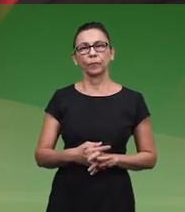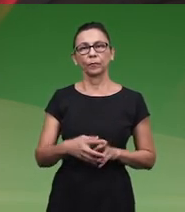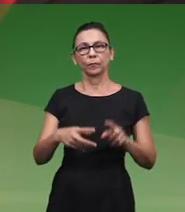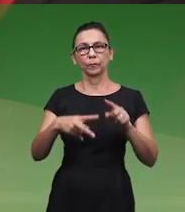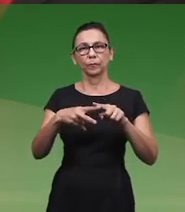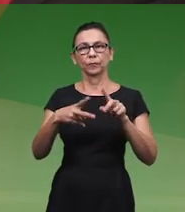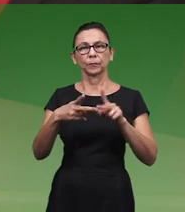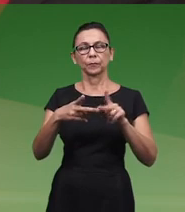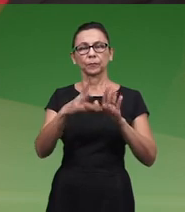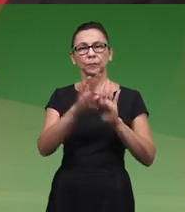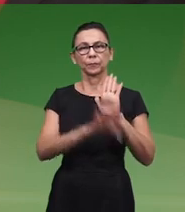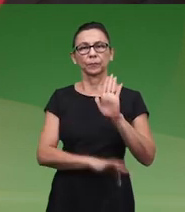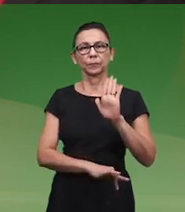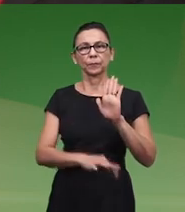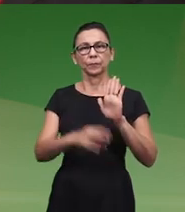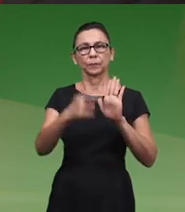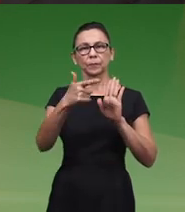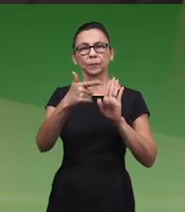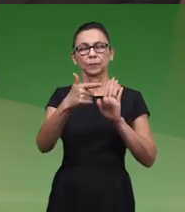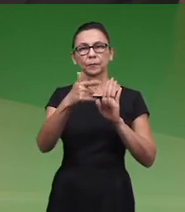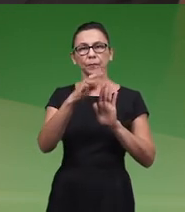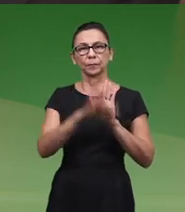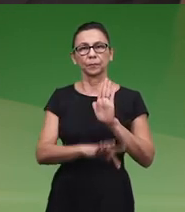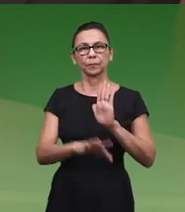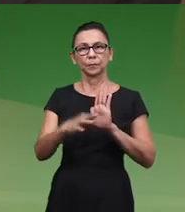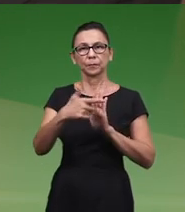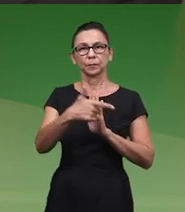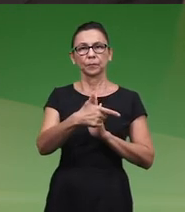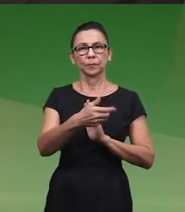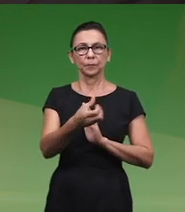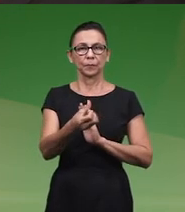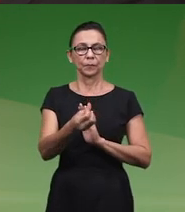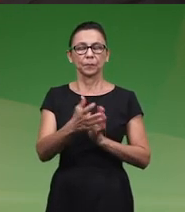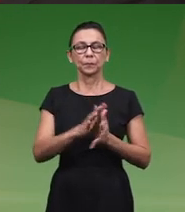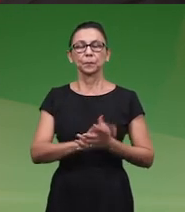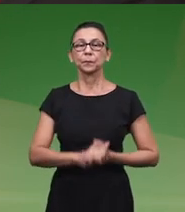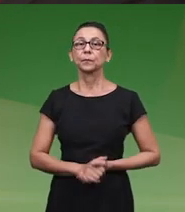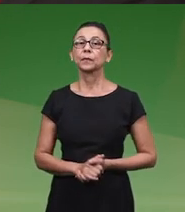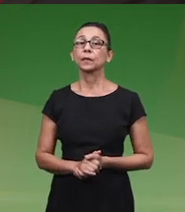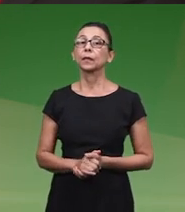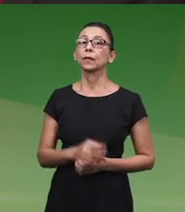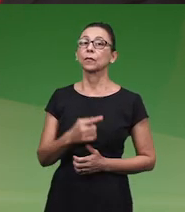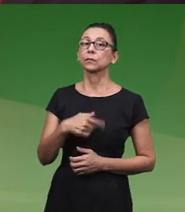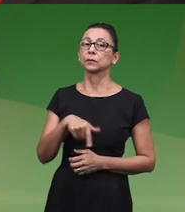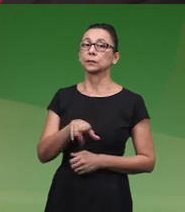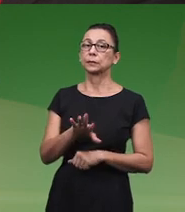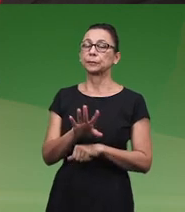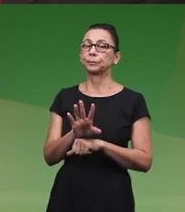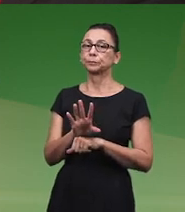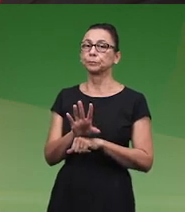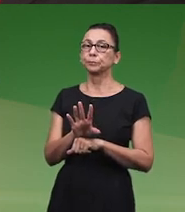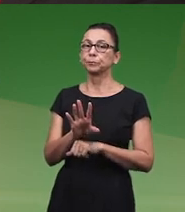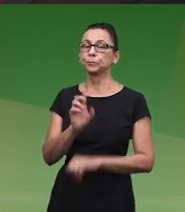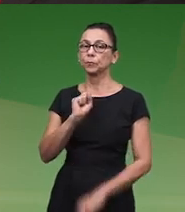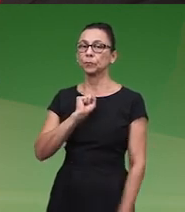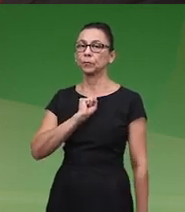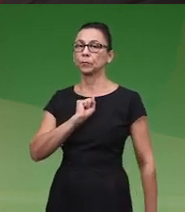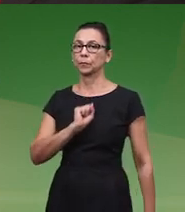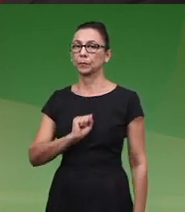E esse segundo está no 26. E virás ao sacerdote que naquele dia for